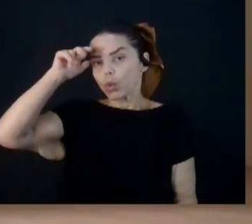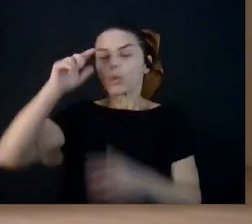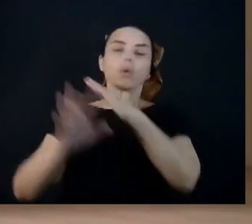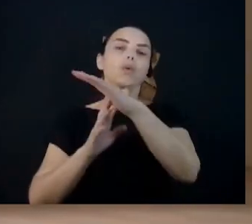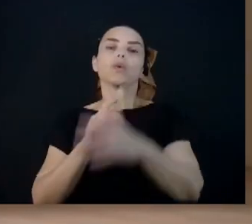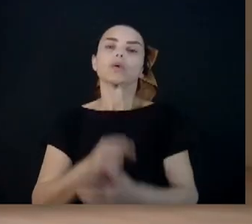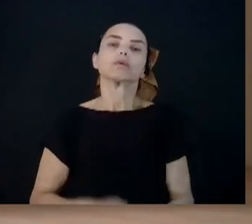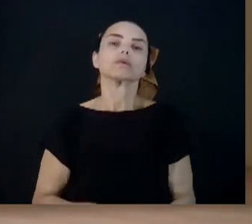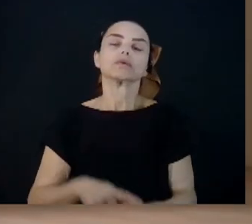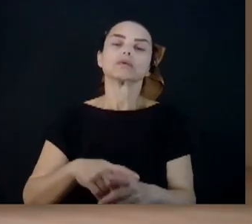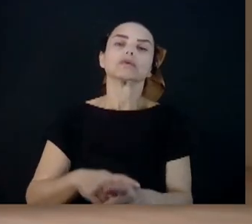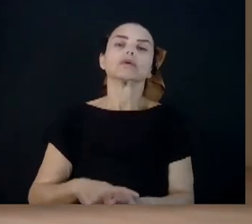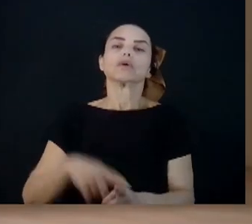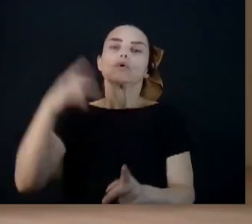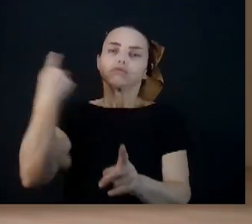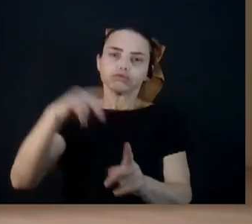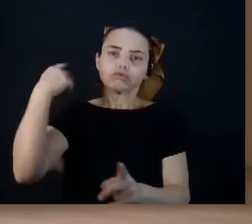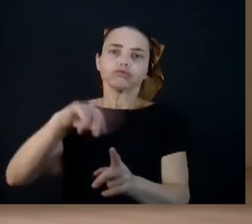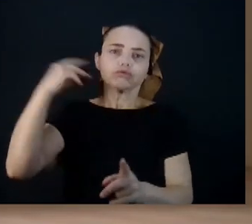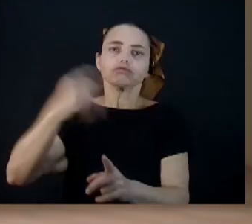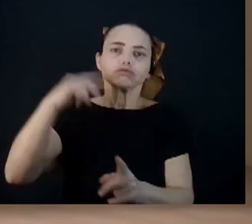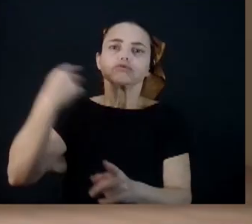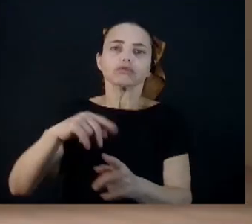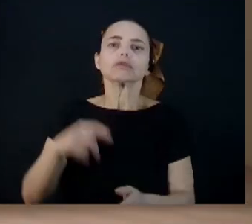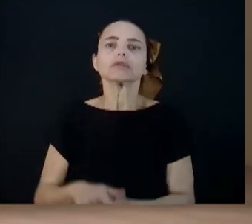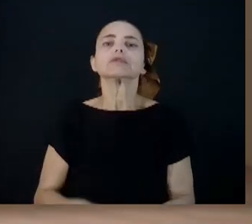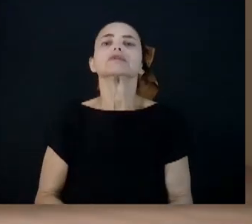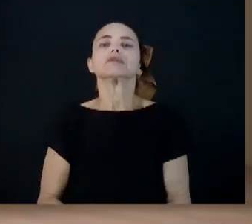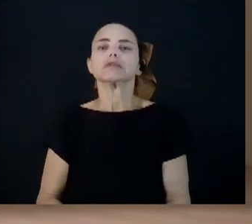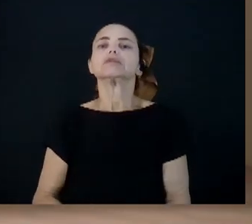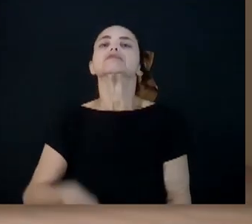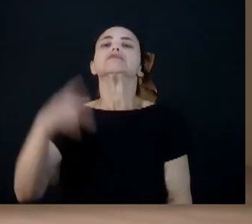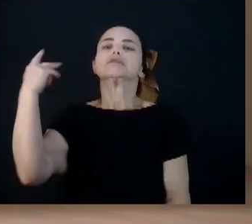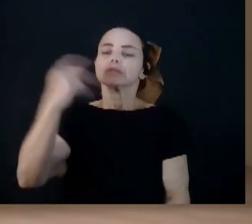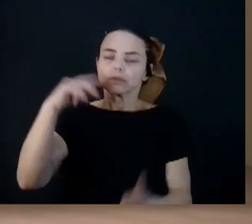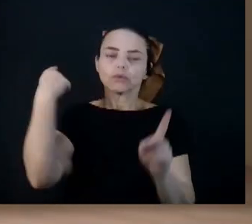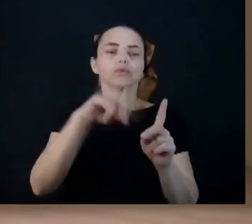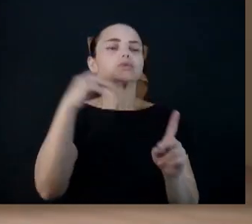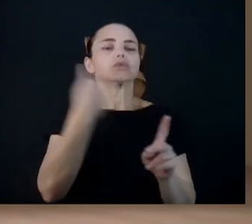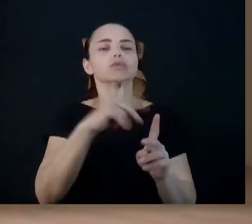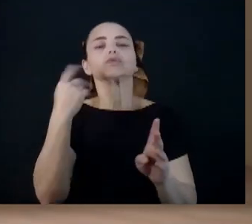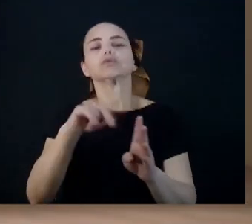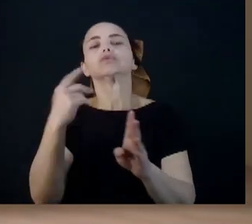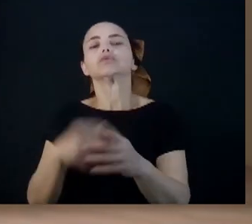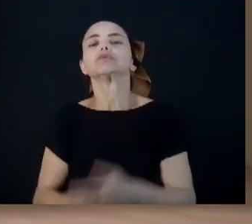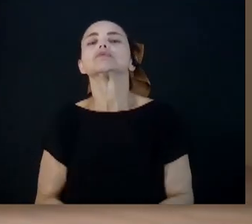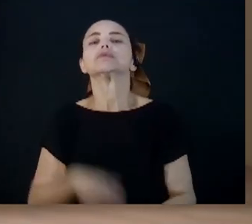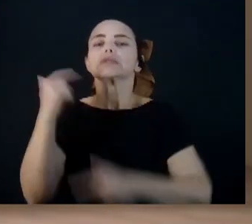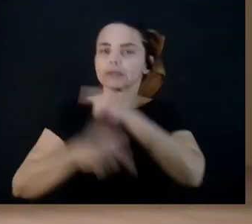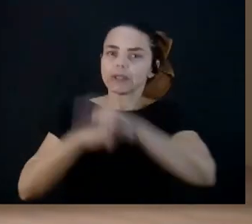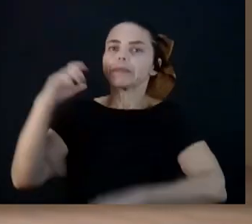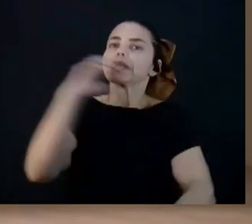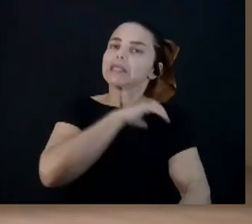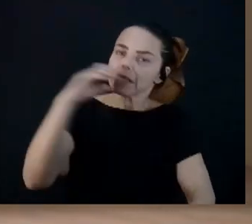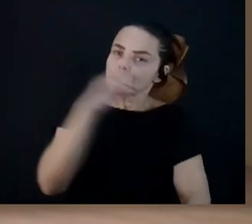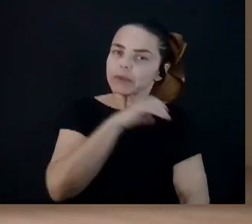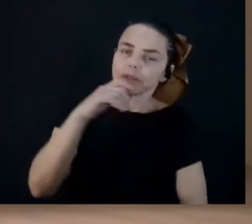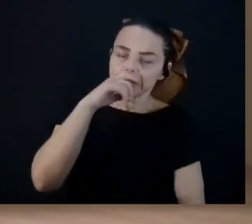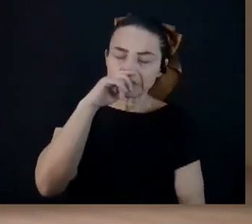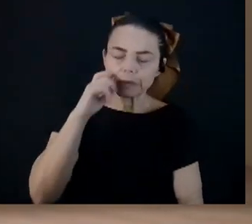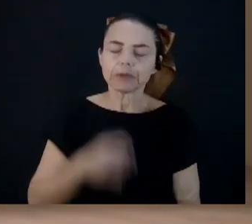mão. E de cima do cavalo eles chicotavam os imigrantes para trabalhar mais rápido, para o serviço